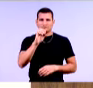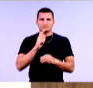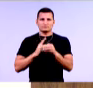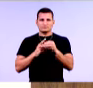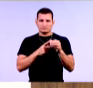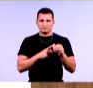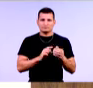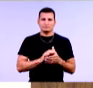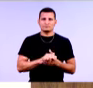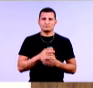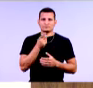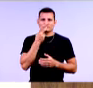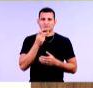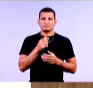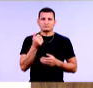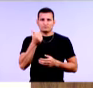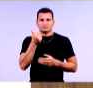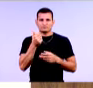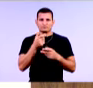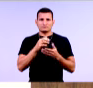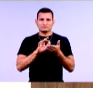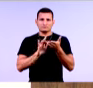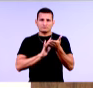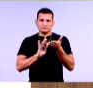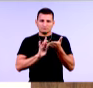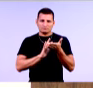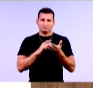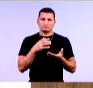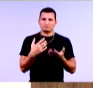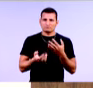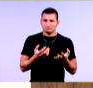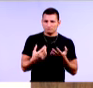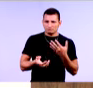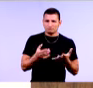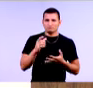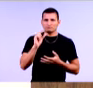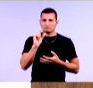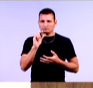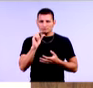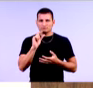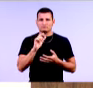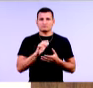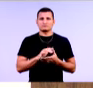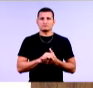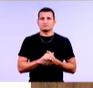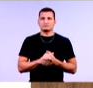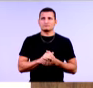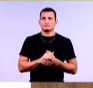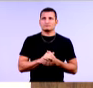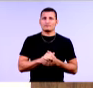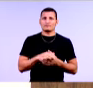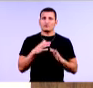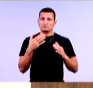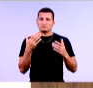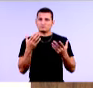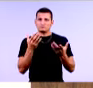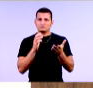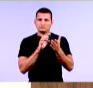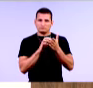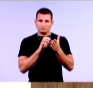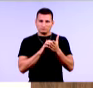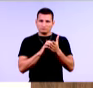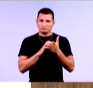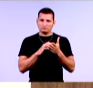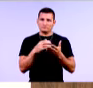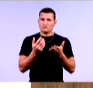objeto, smartphone, características, leve, pequeno e funcional. Bom, Tiago, a característica, se você está considerando que é leve, na